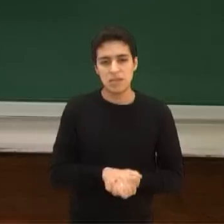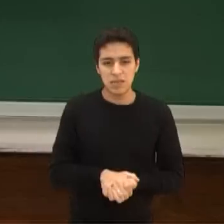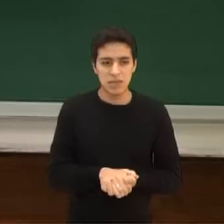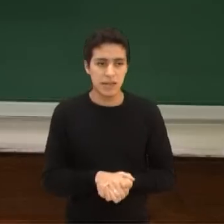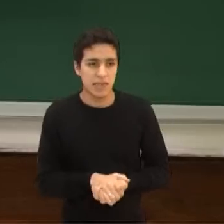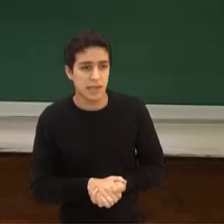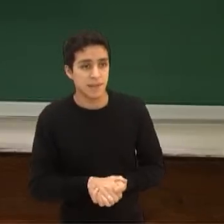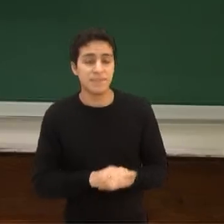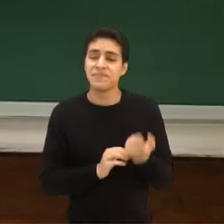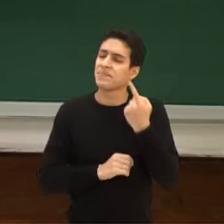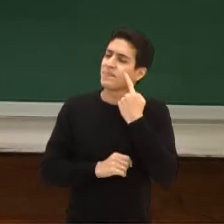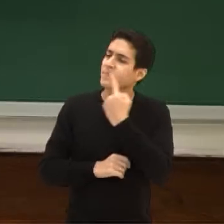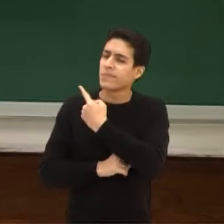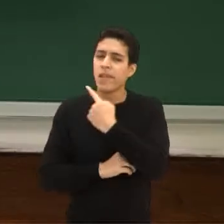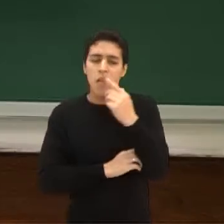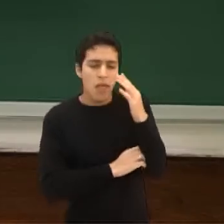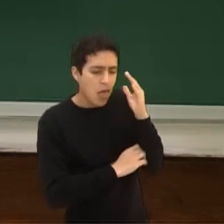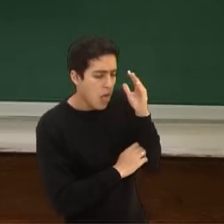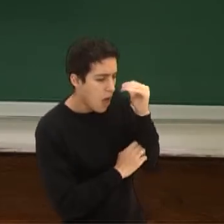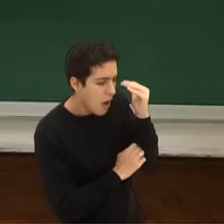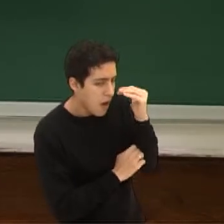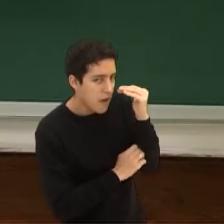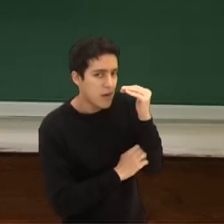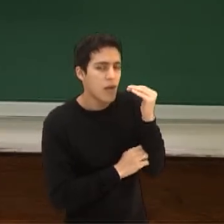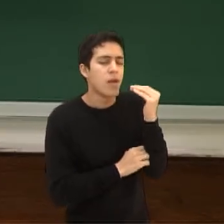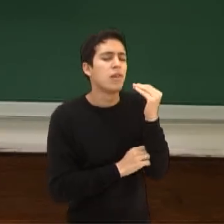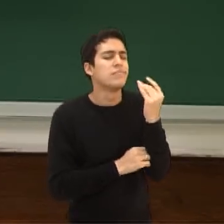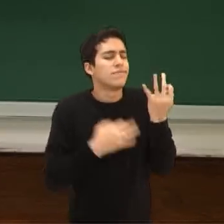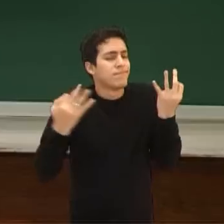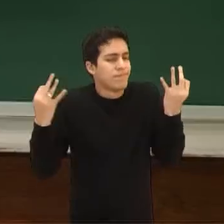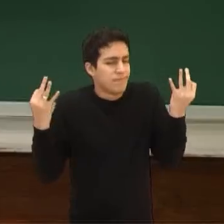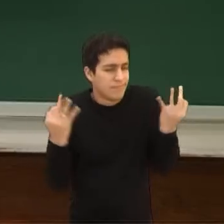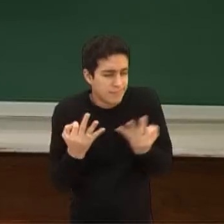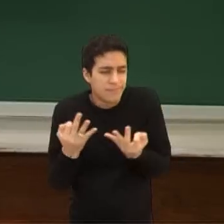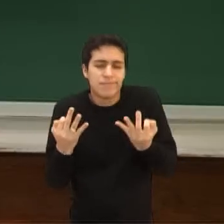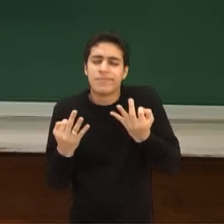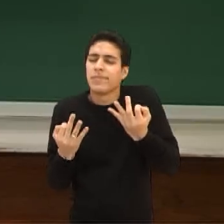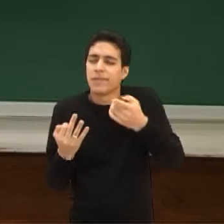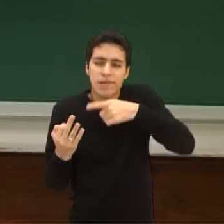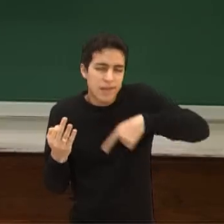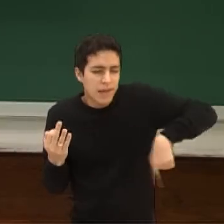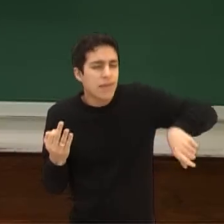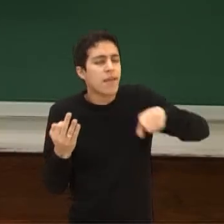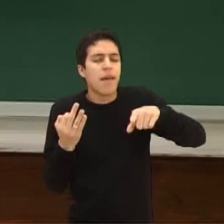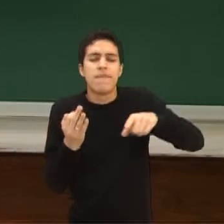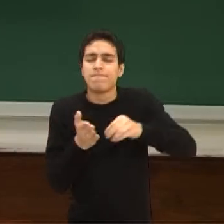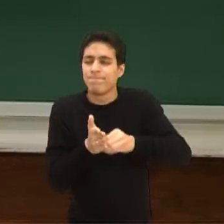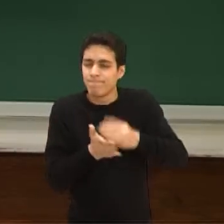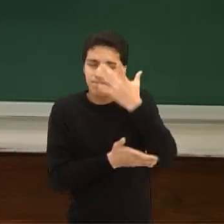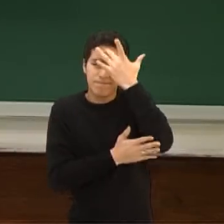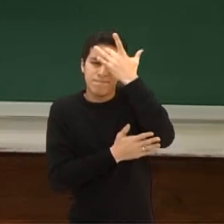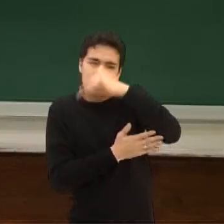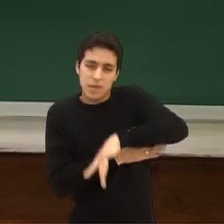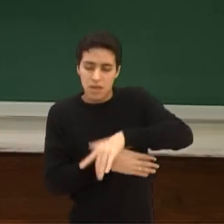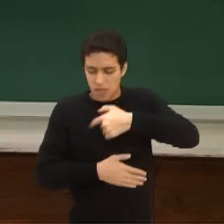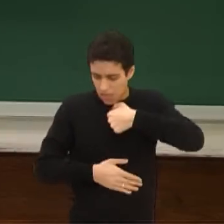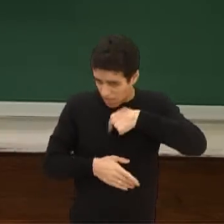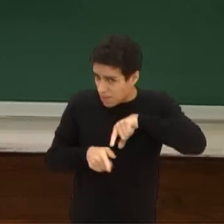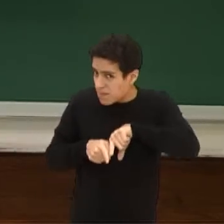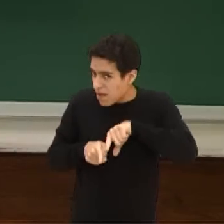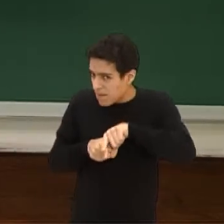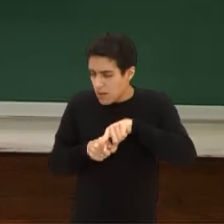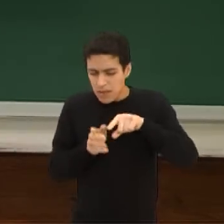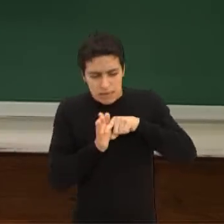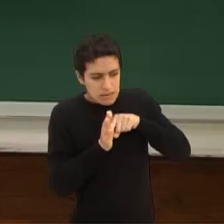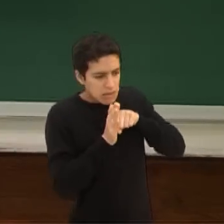olhem lá, ó, curiosidade. Essa eu tenho certeza que muitos não sabiam, hein? Até a prof, quando eu fui